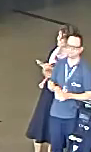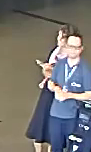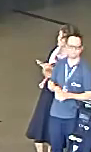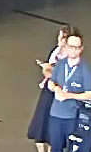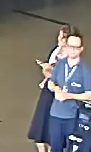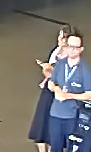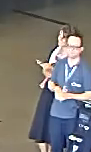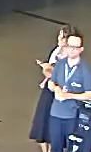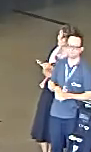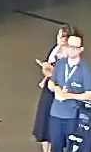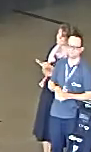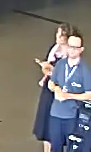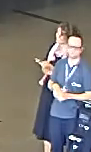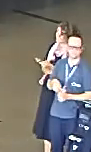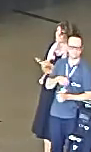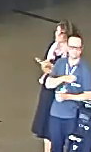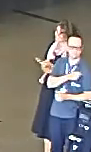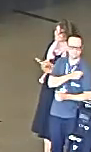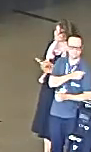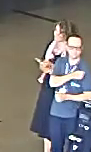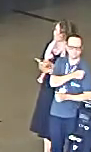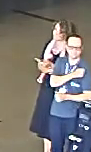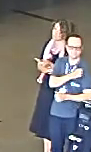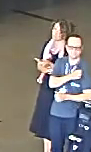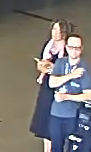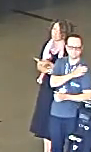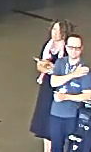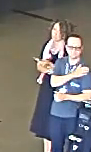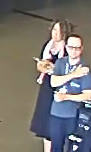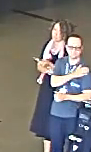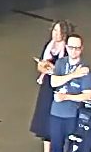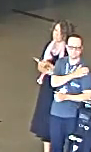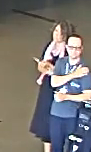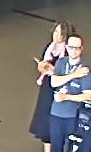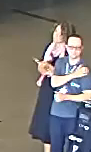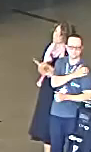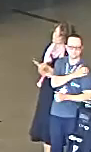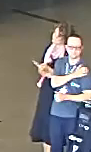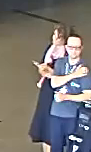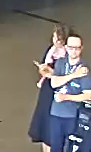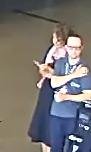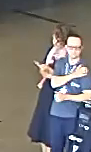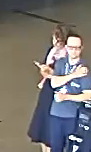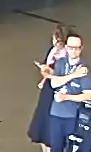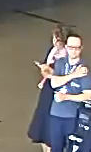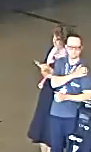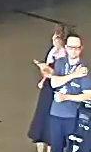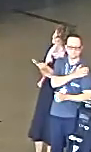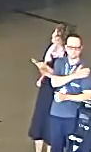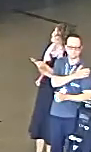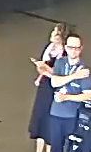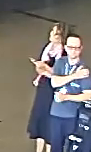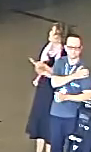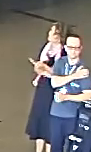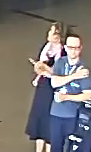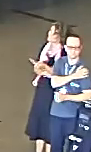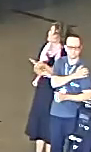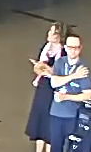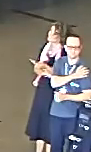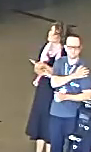seja respeitado esse momento então isso desencadeou eu mobilizar a toda o estado de